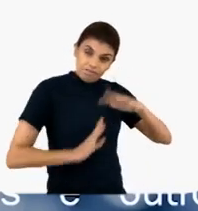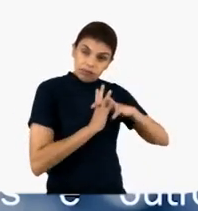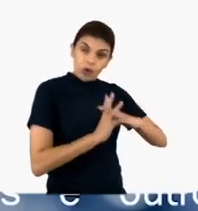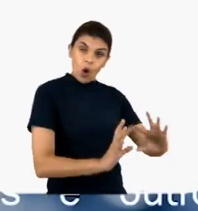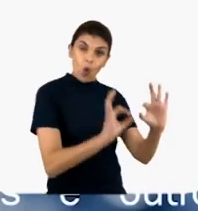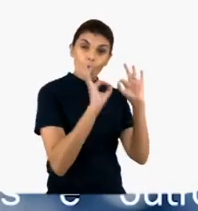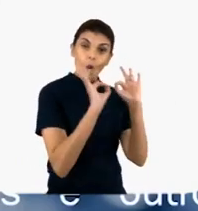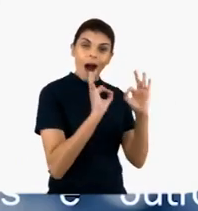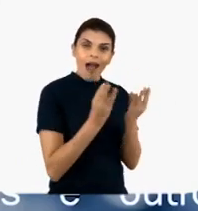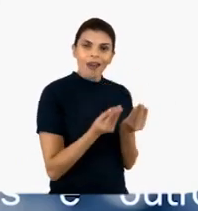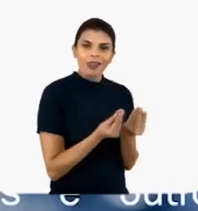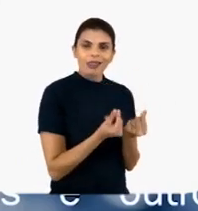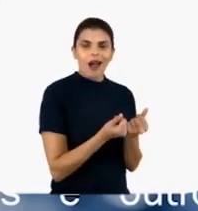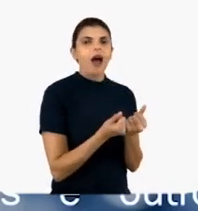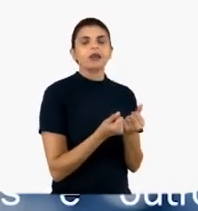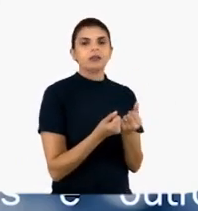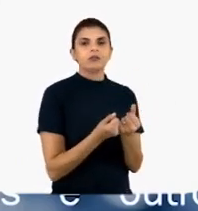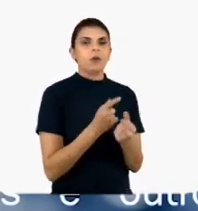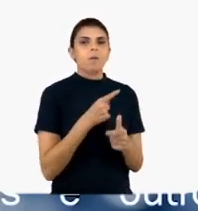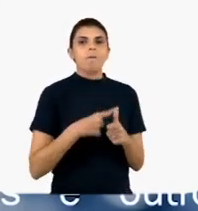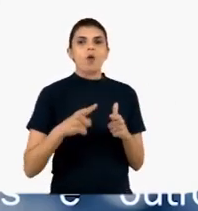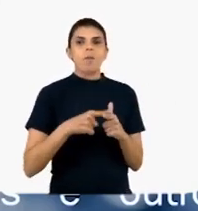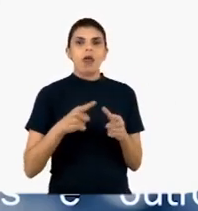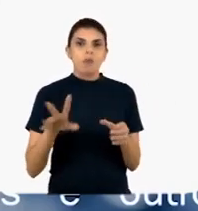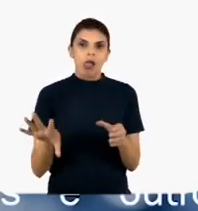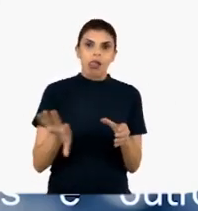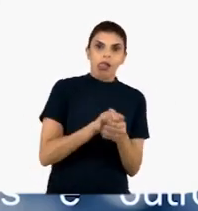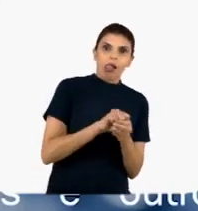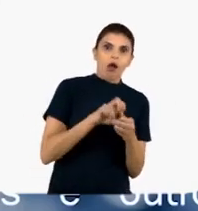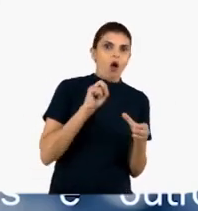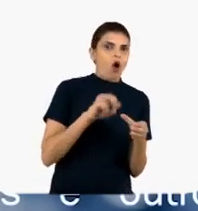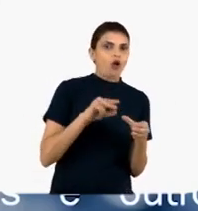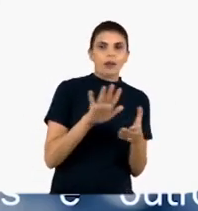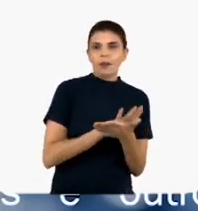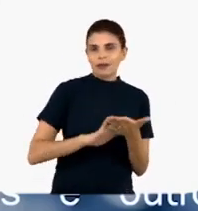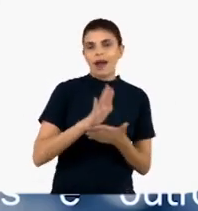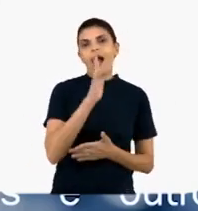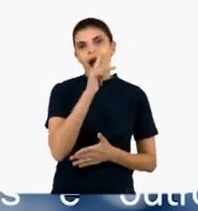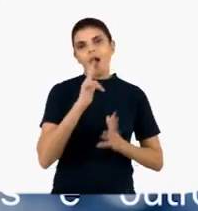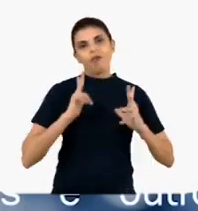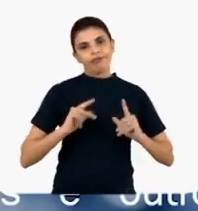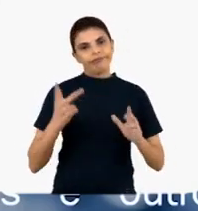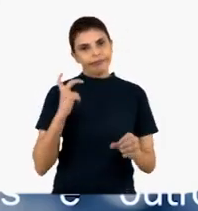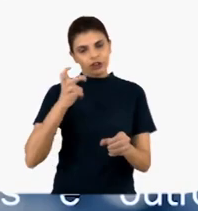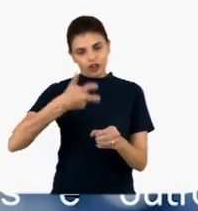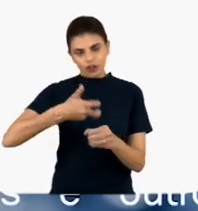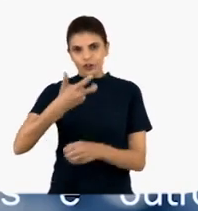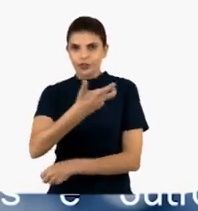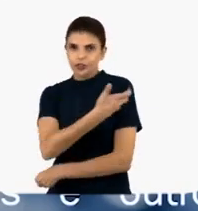altíssima qualidade que garante que vocês não vão receber nenhum tipo de contaminante. E essa é água para injeção.